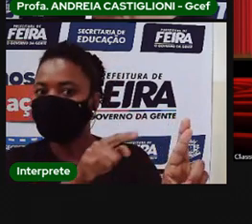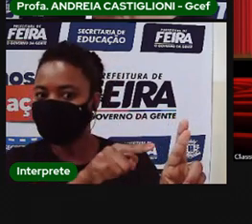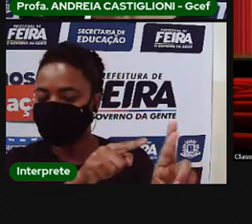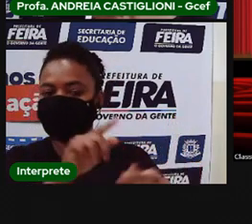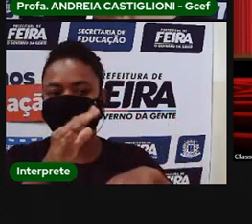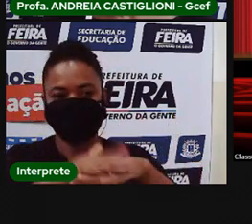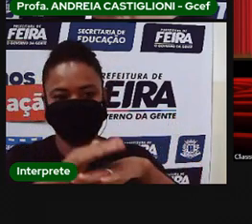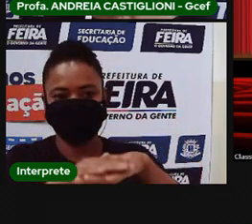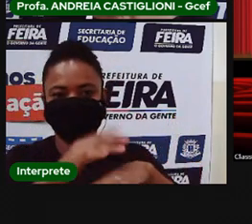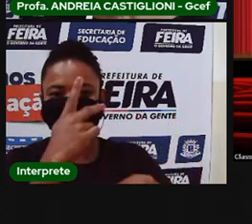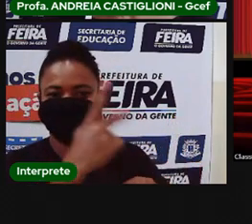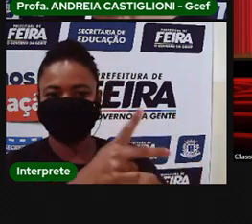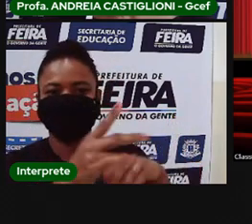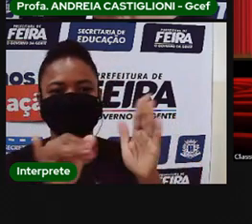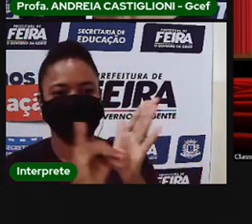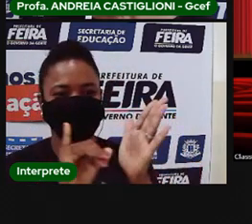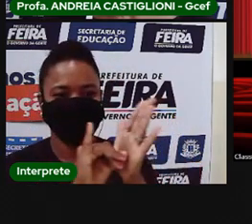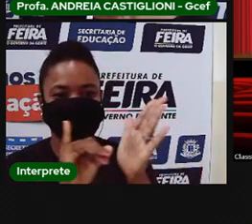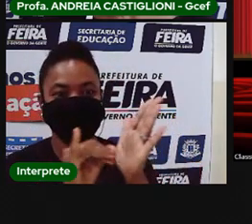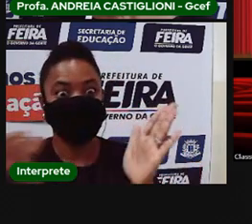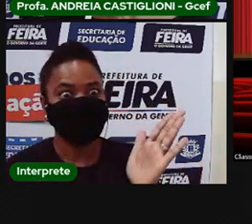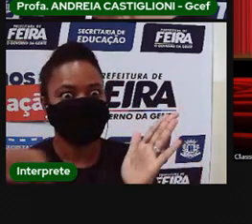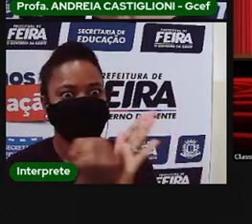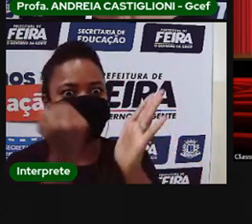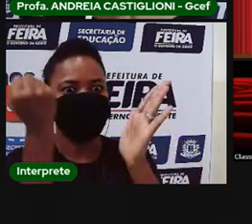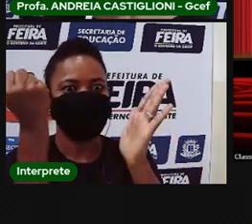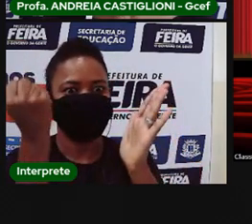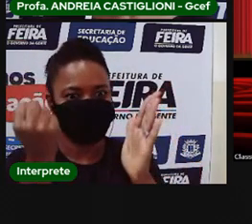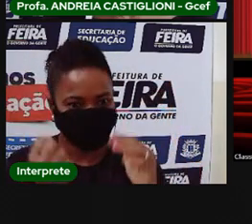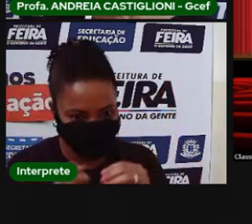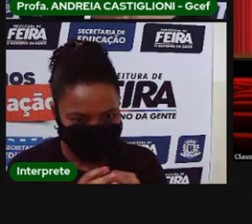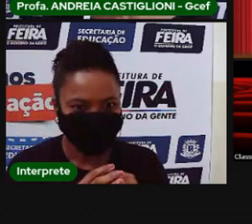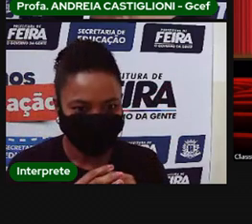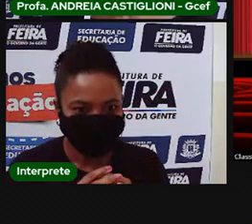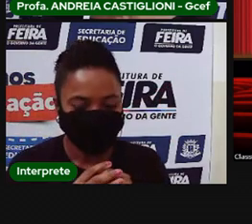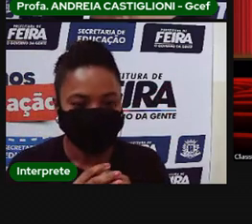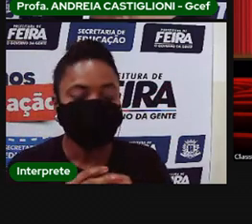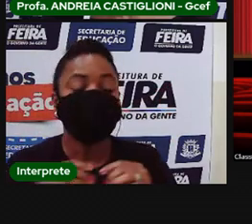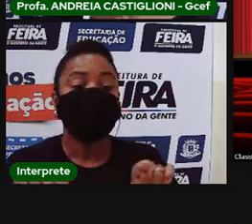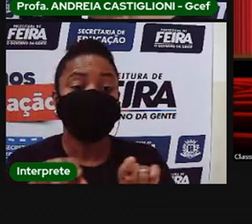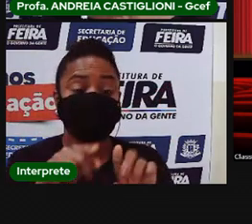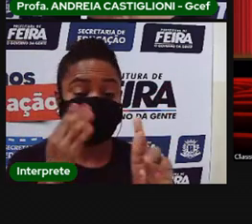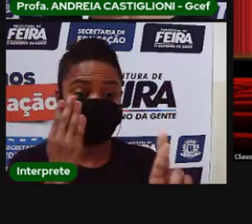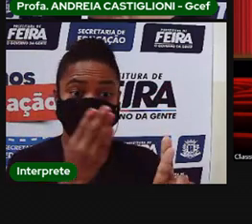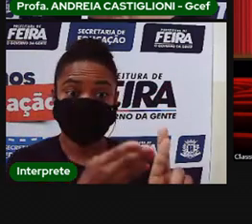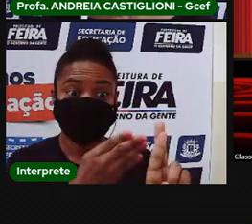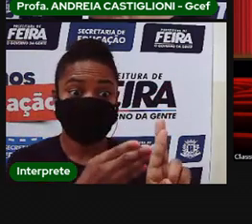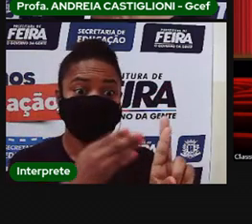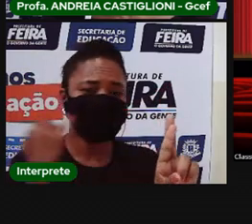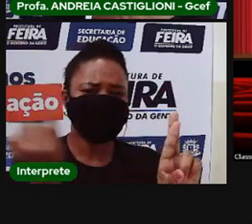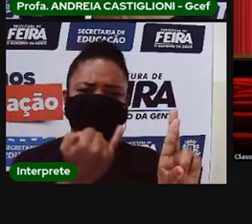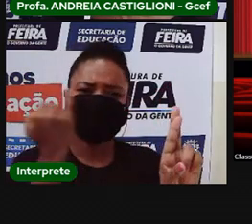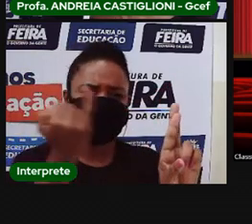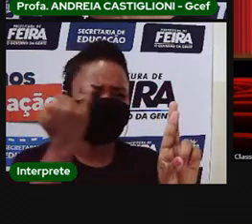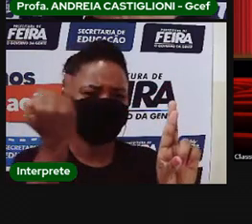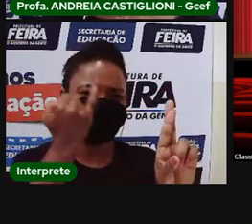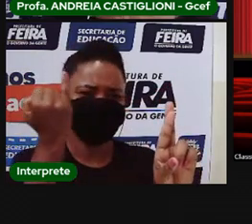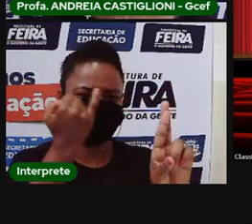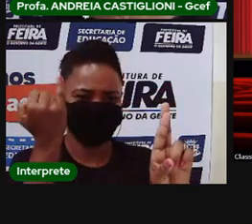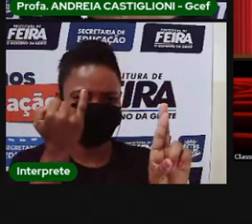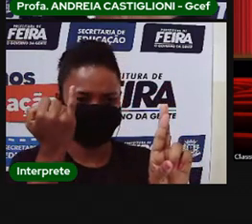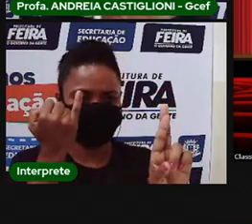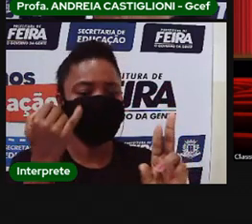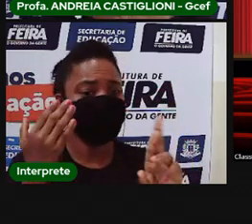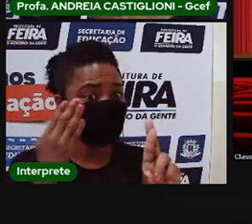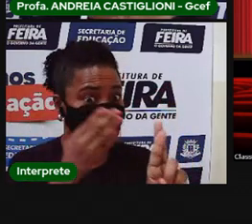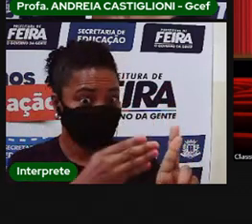sua identidade, a sua marca pessoal. Isso. Né? E essas referências que você falou é para criar o repertório, gente. Para